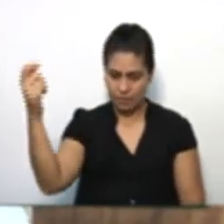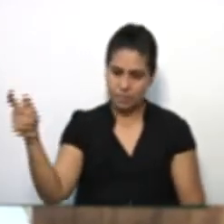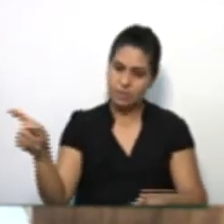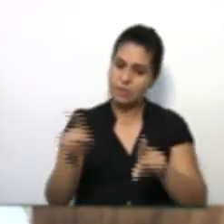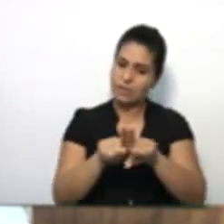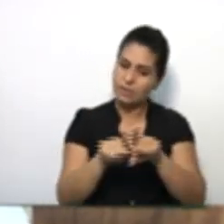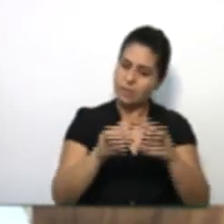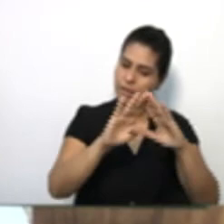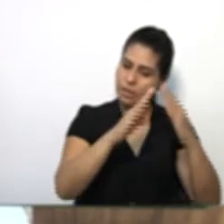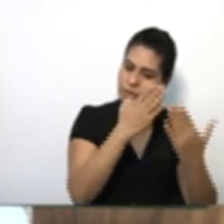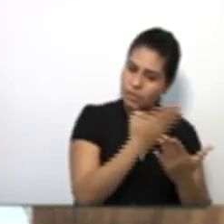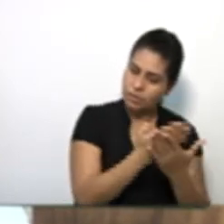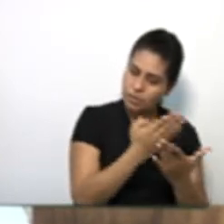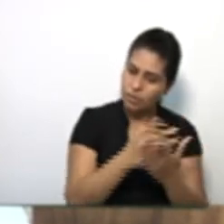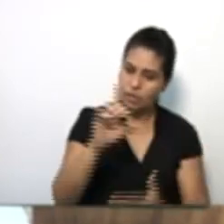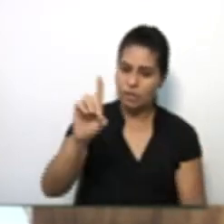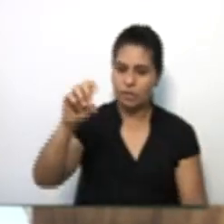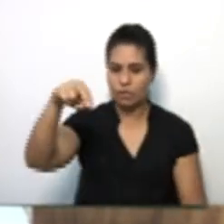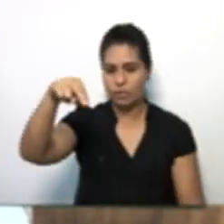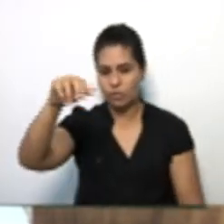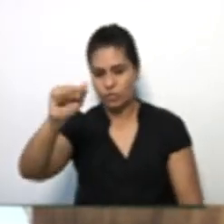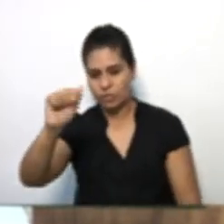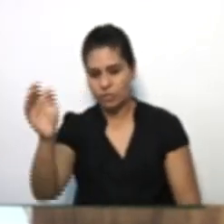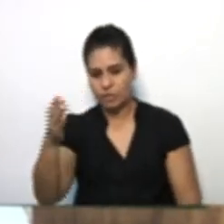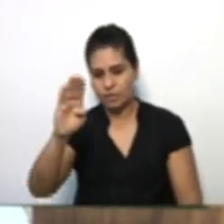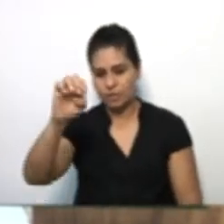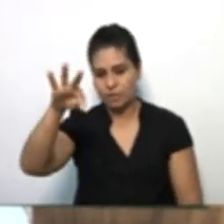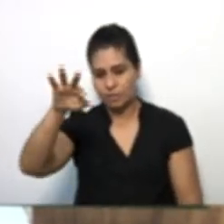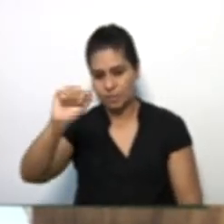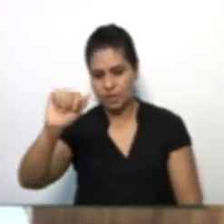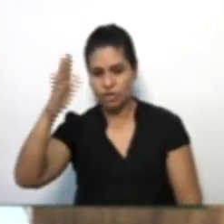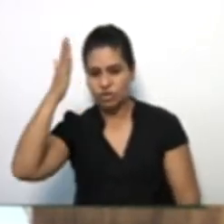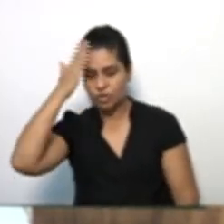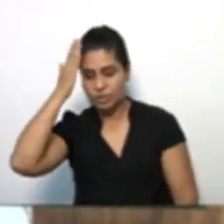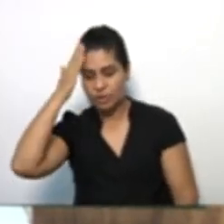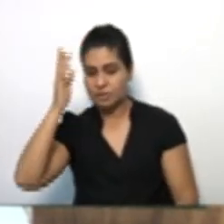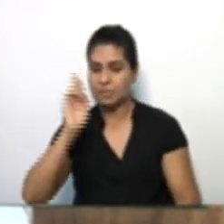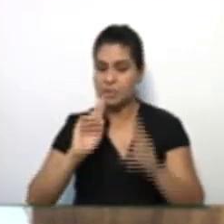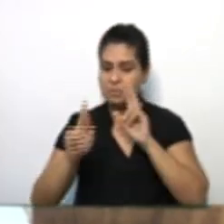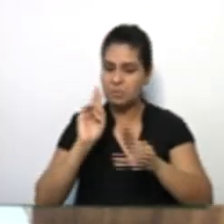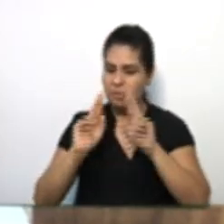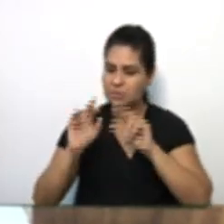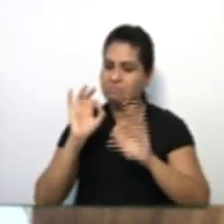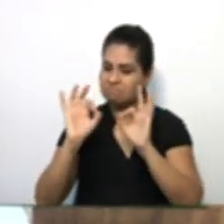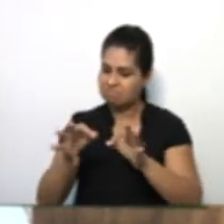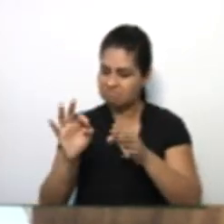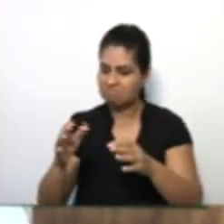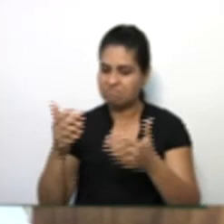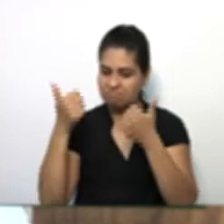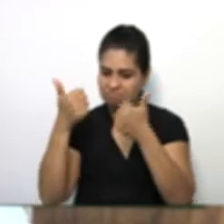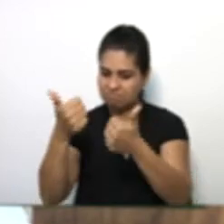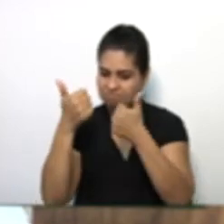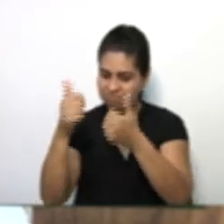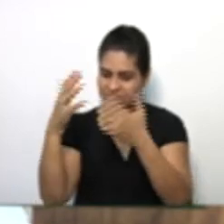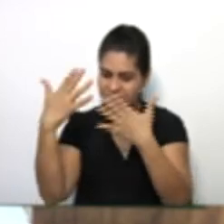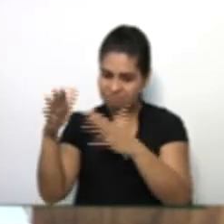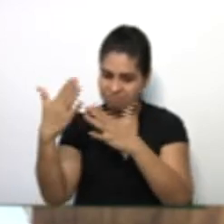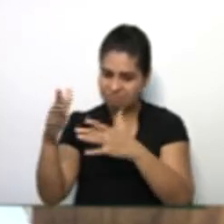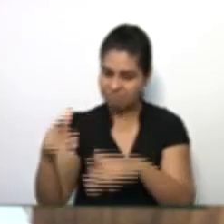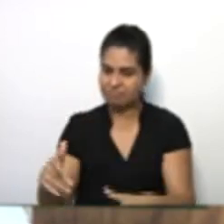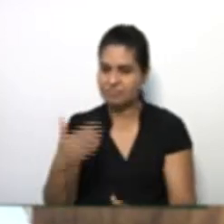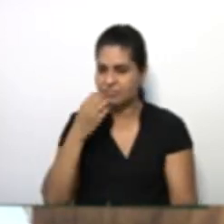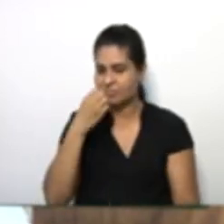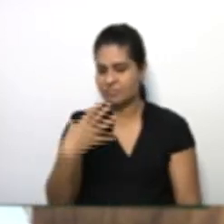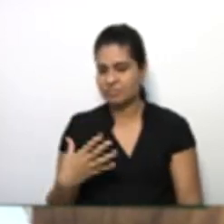Jiparaná estão aqui nos acompanhando e acertando todas as respostas, tá? Nossa coordenadora também está acompanhando